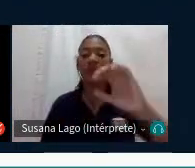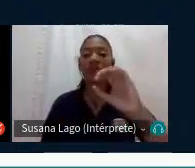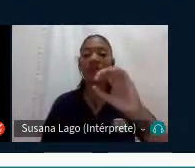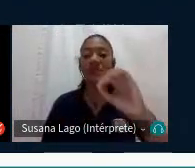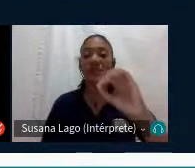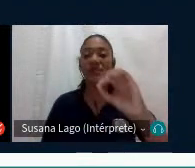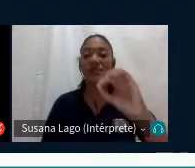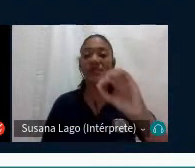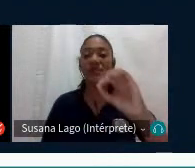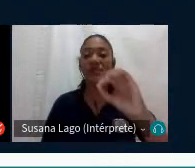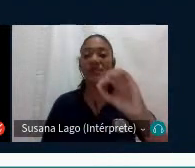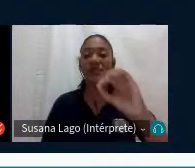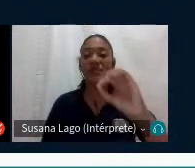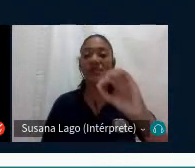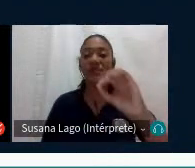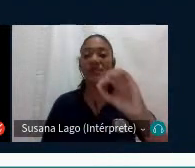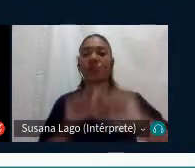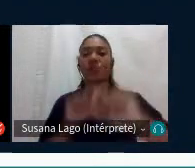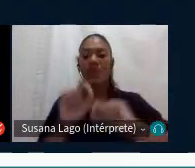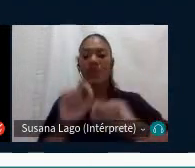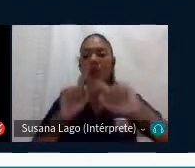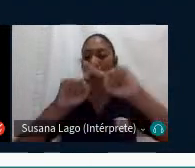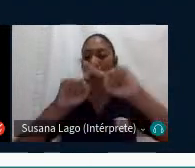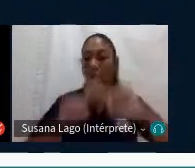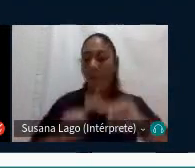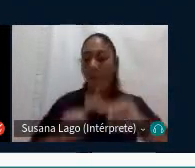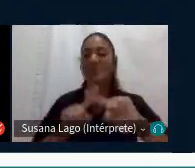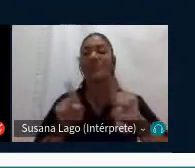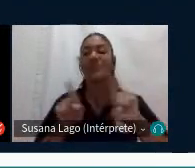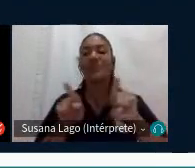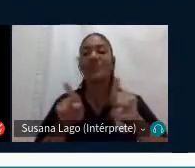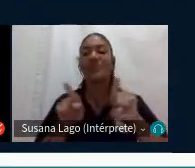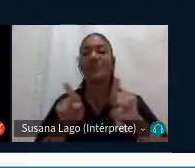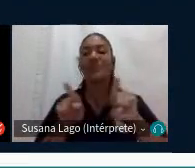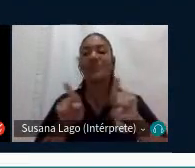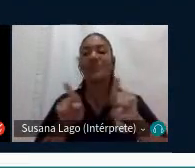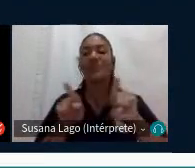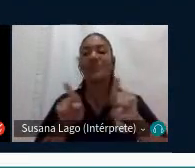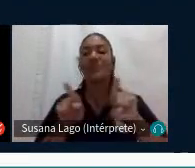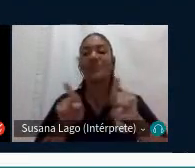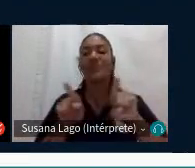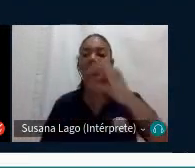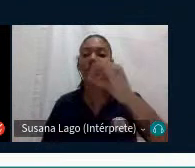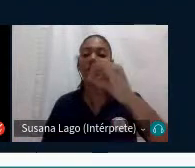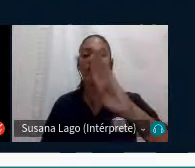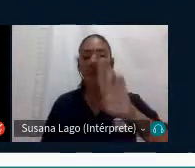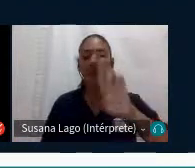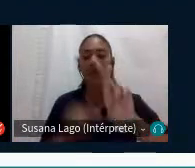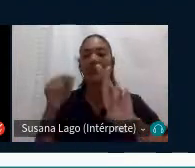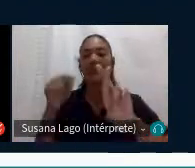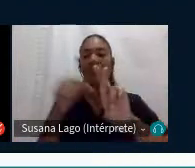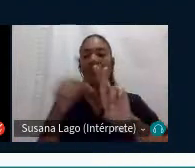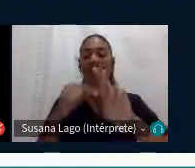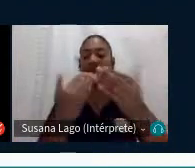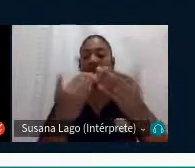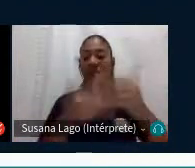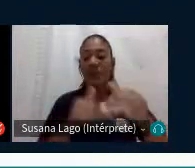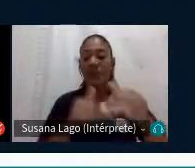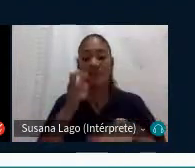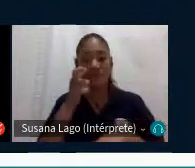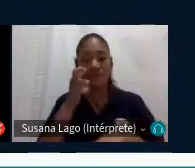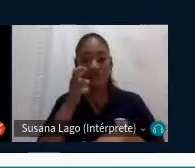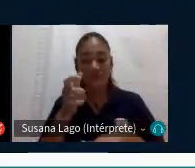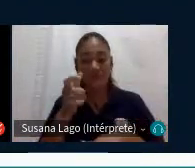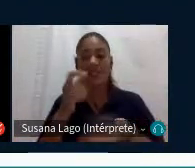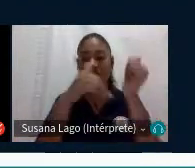consegue competir na OBR também. E a prova da OBR, ela tem um segredo interessante. Algumas questões podem ter